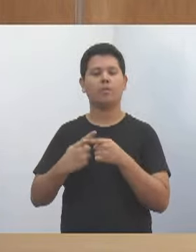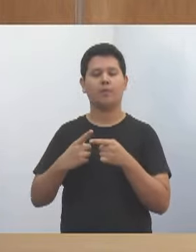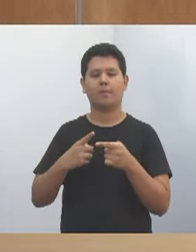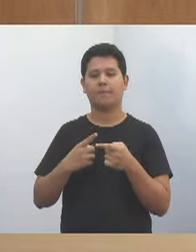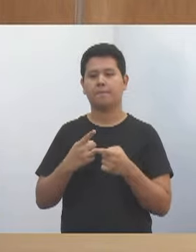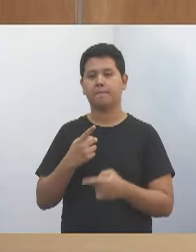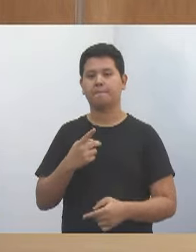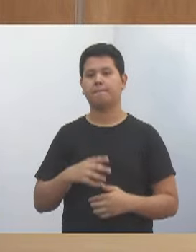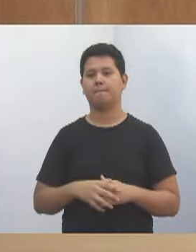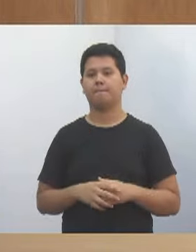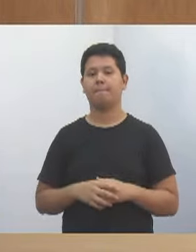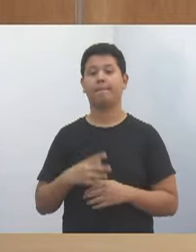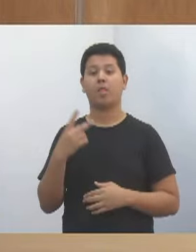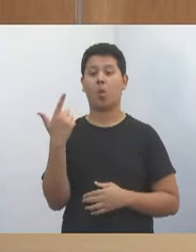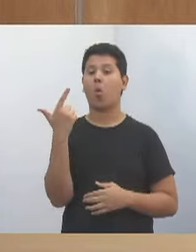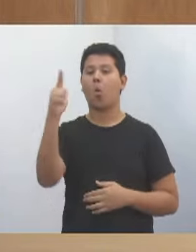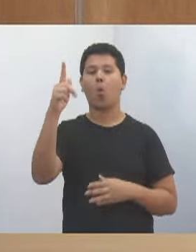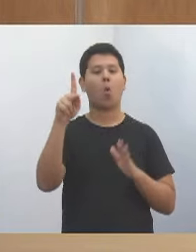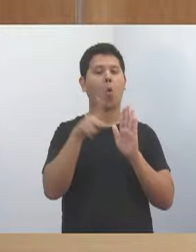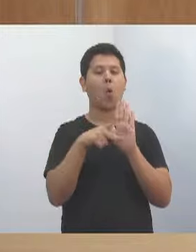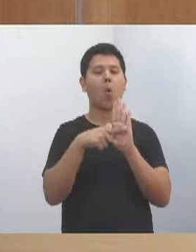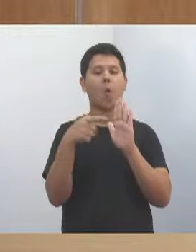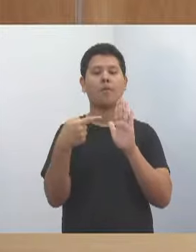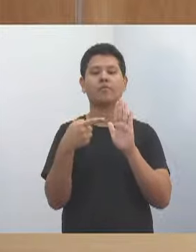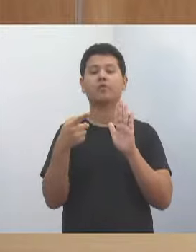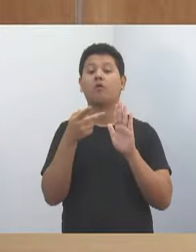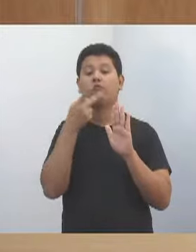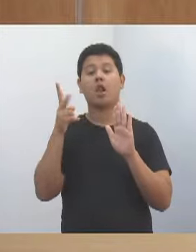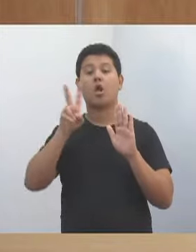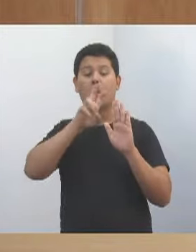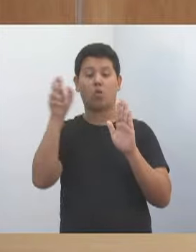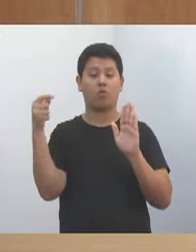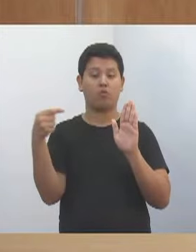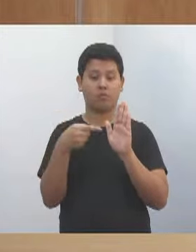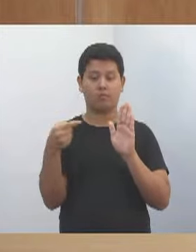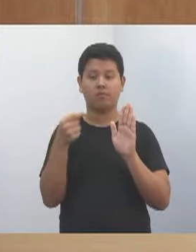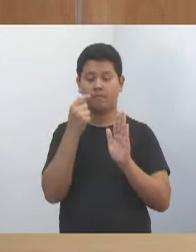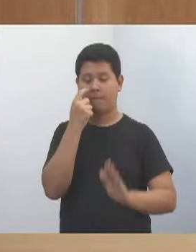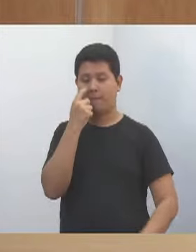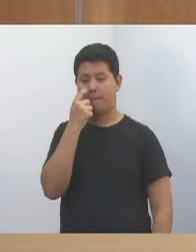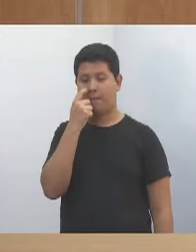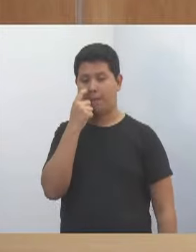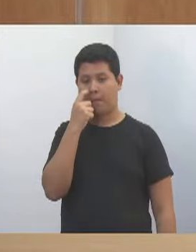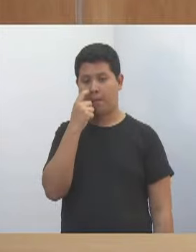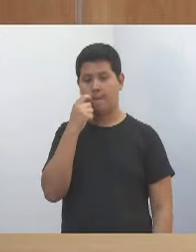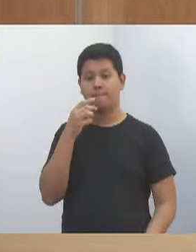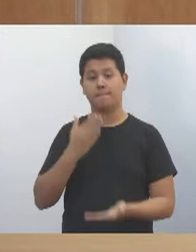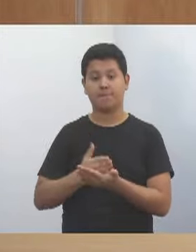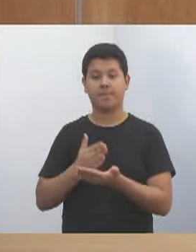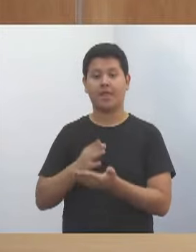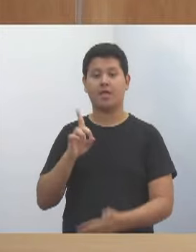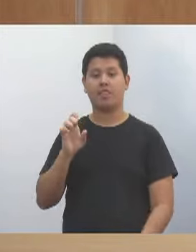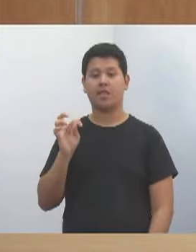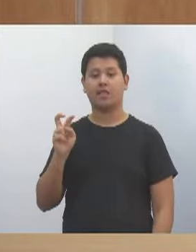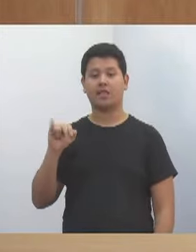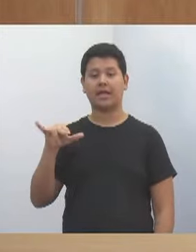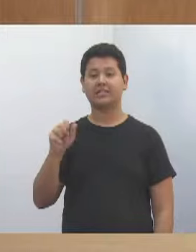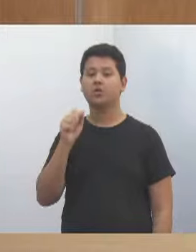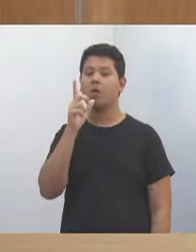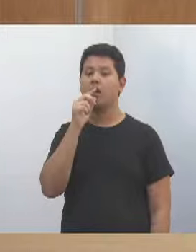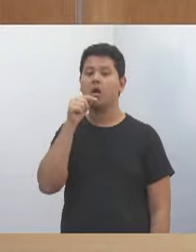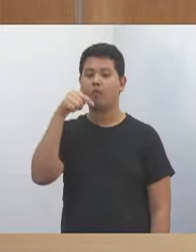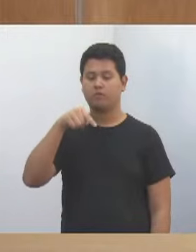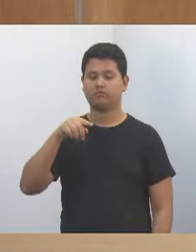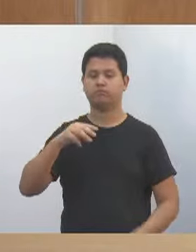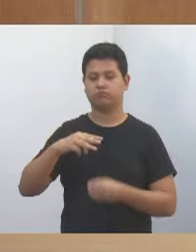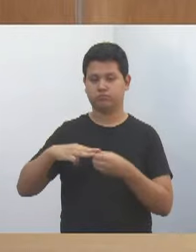vindo com outro projeto de lei que fala sobre a questão da detenção de água, tá, no nosso